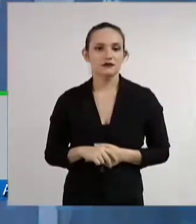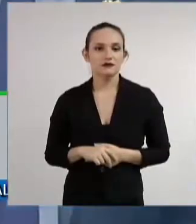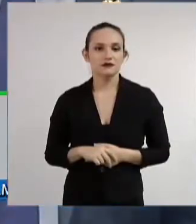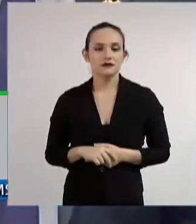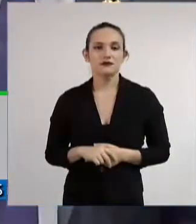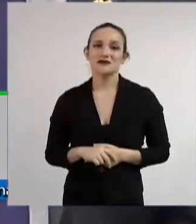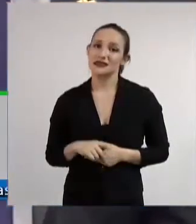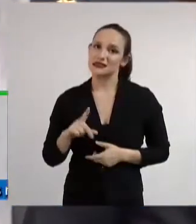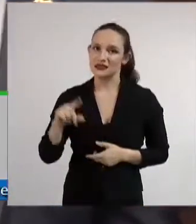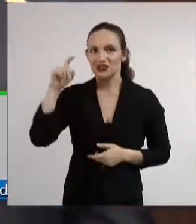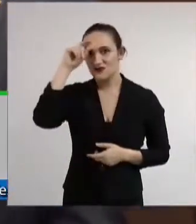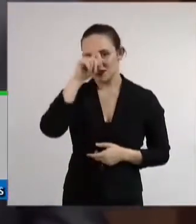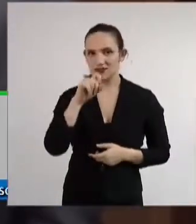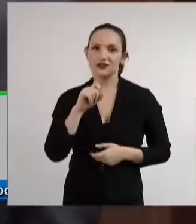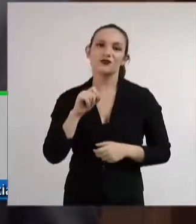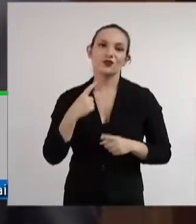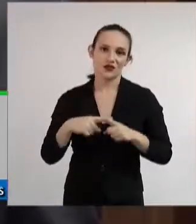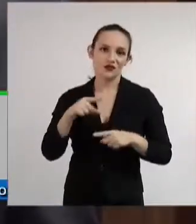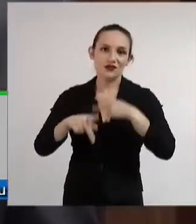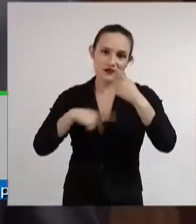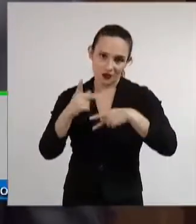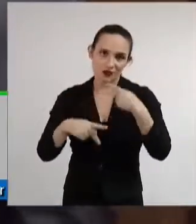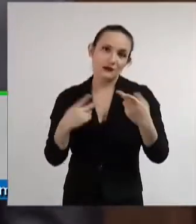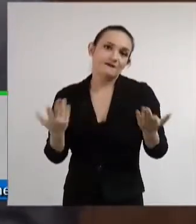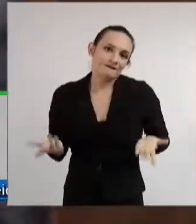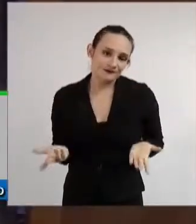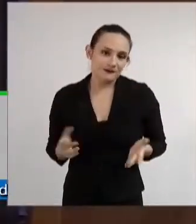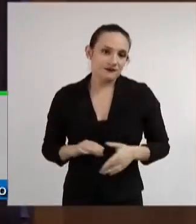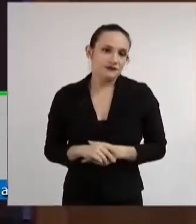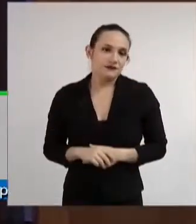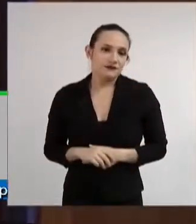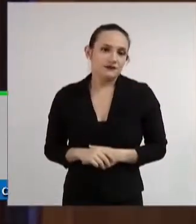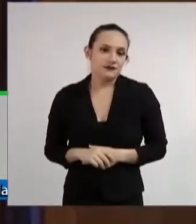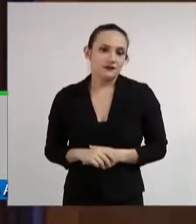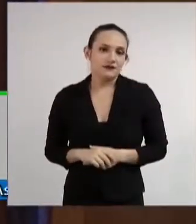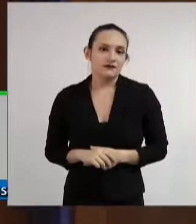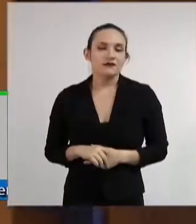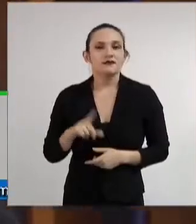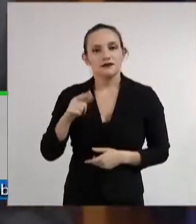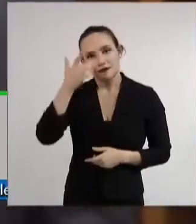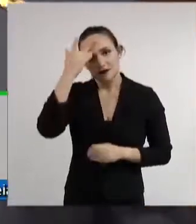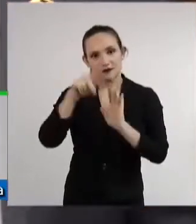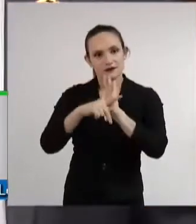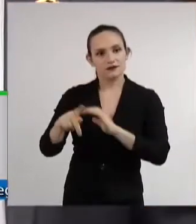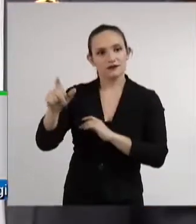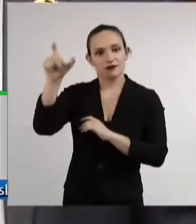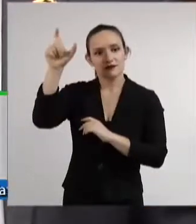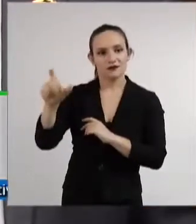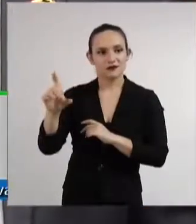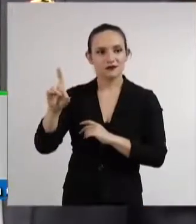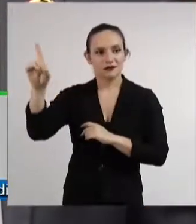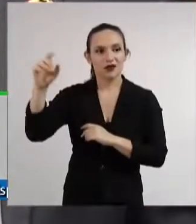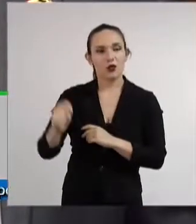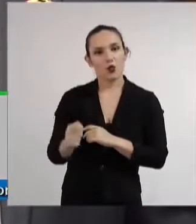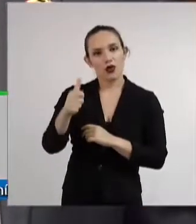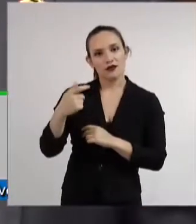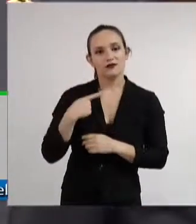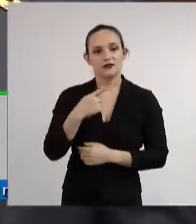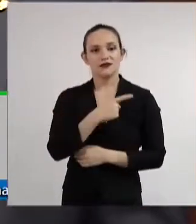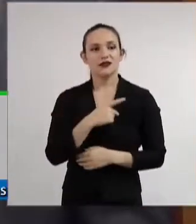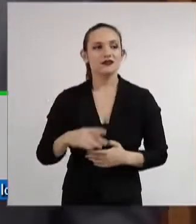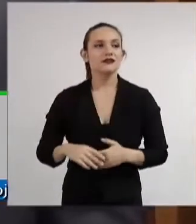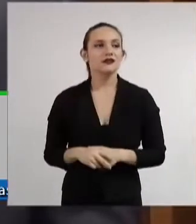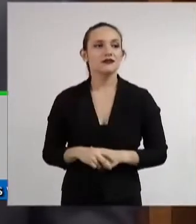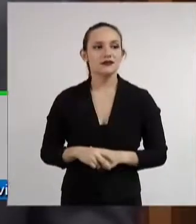difícil falar depois da fala de Vossa Excelência, que é um homem de Deus, já quase pastor,